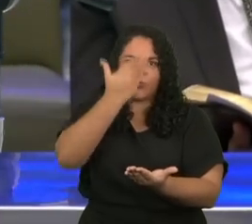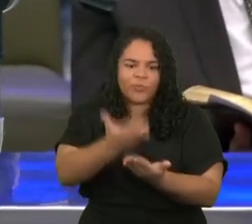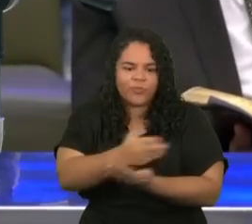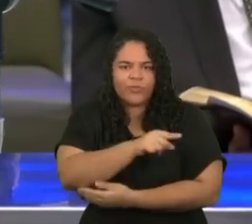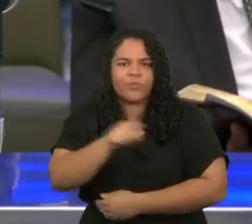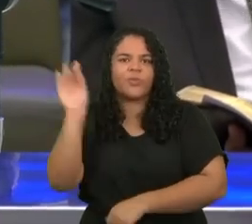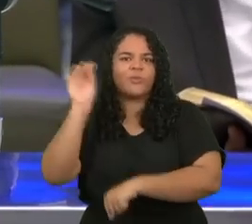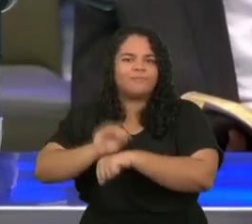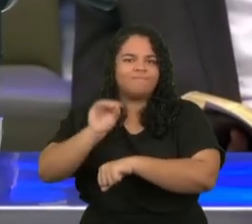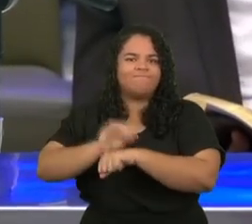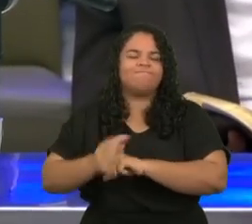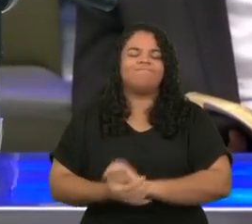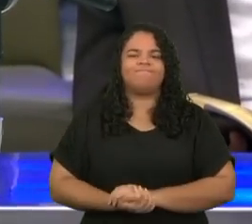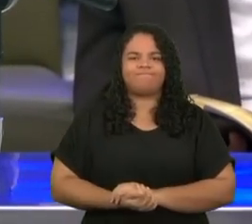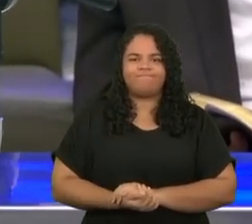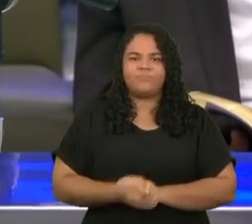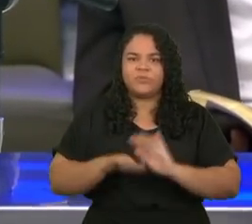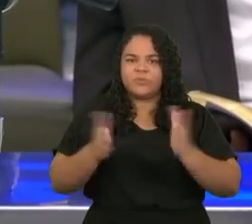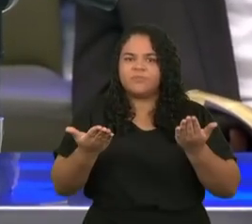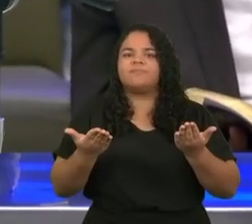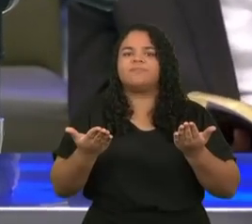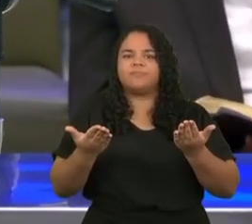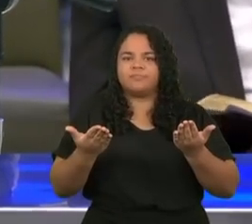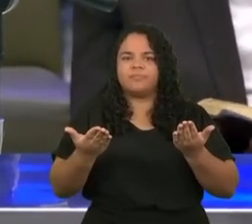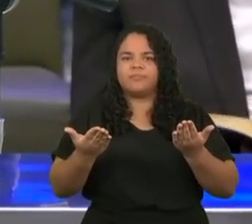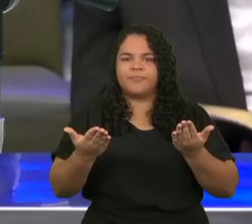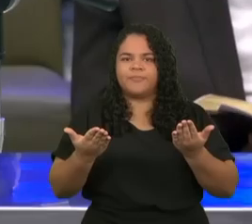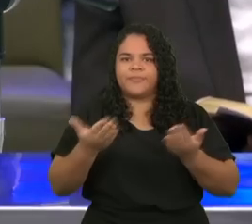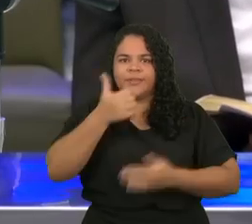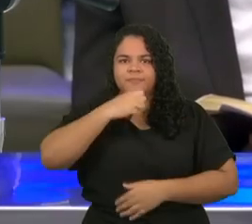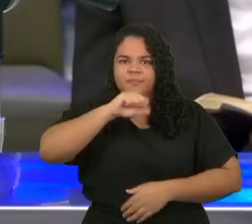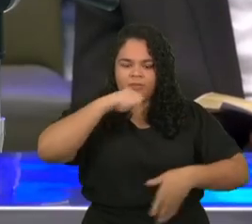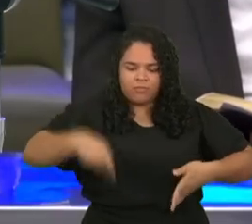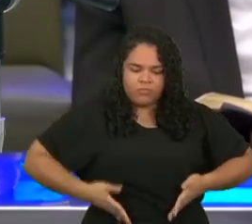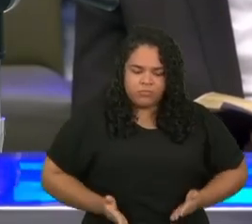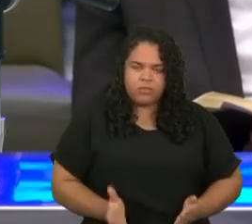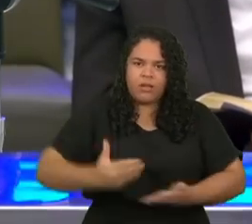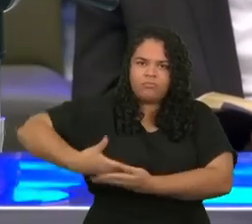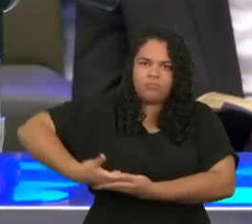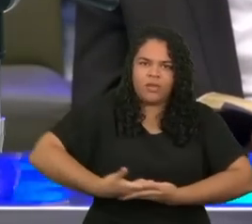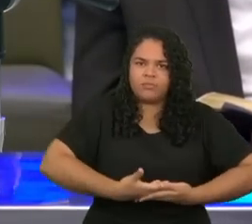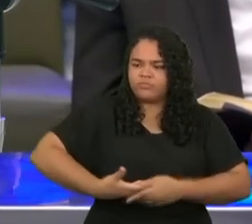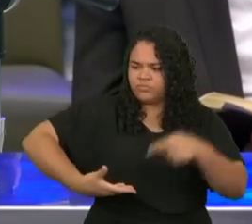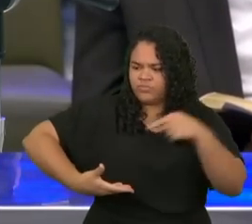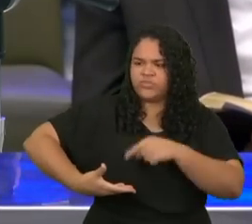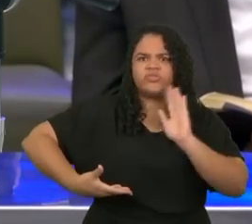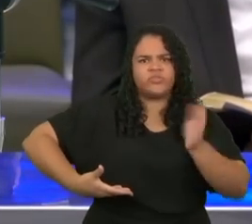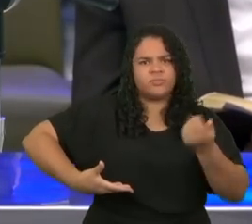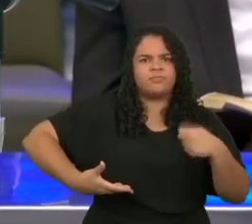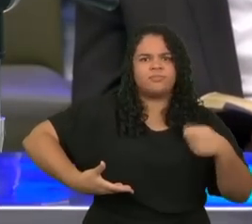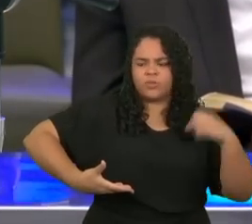a terra idade no início não é isso da fase inicial da vida nós devemos